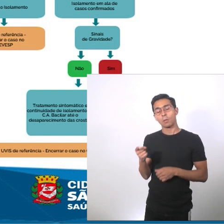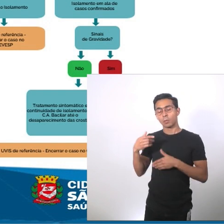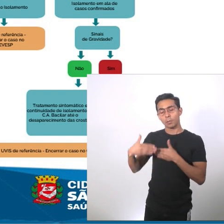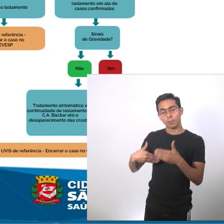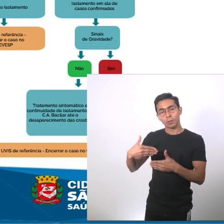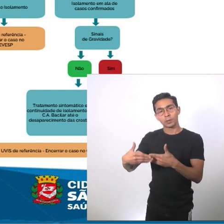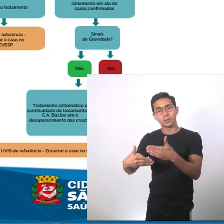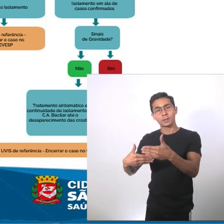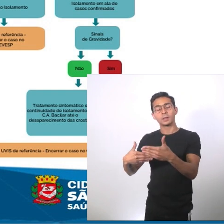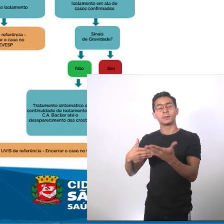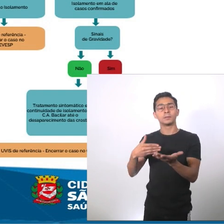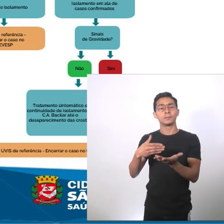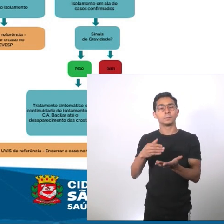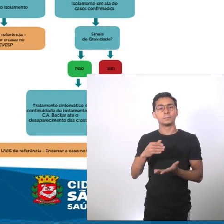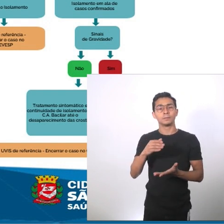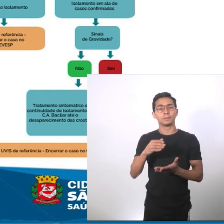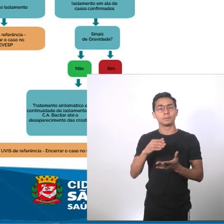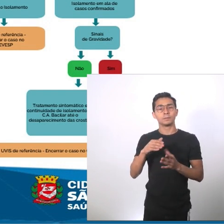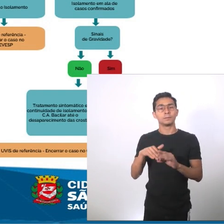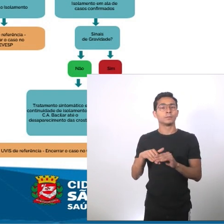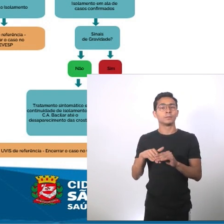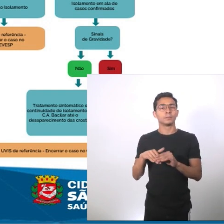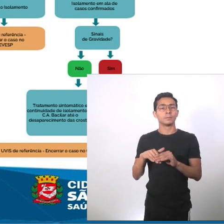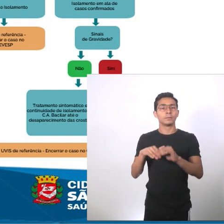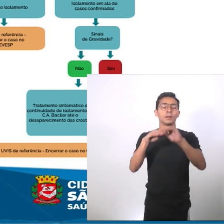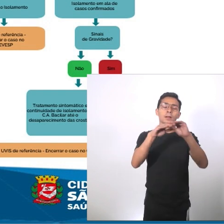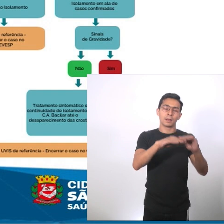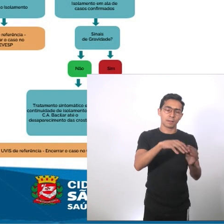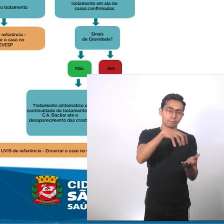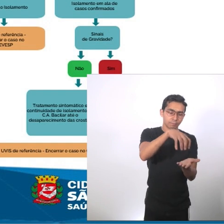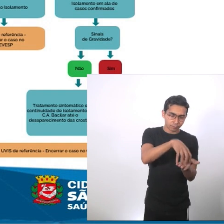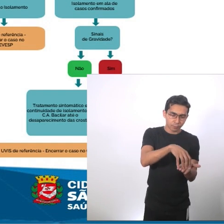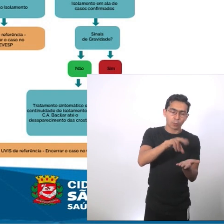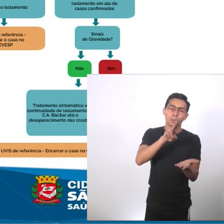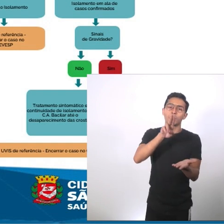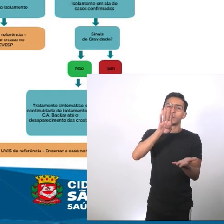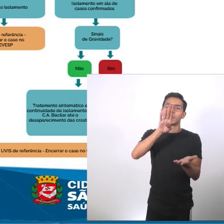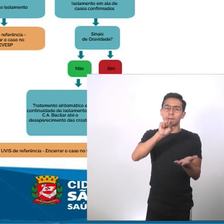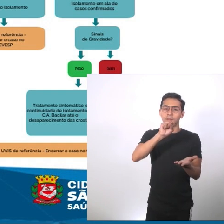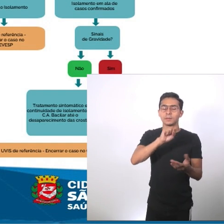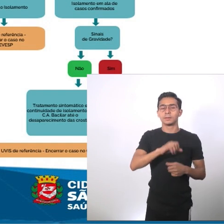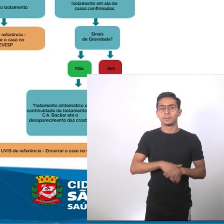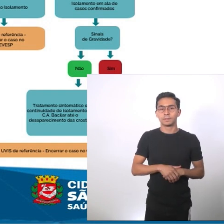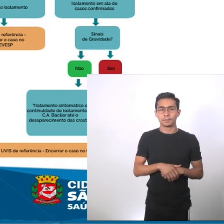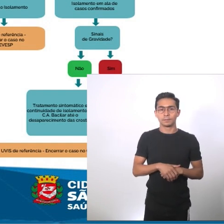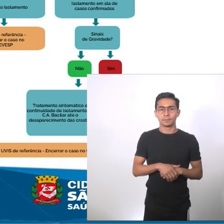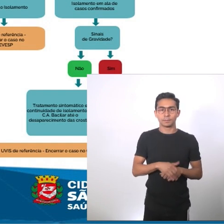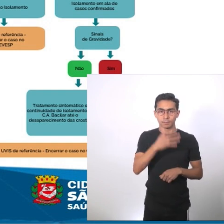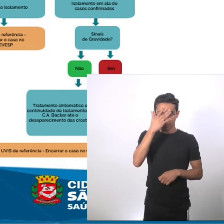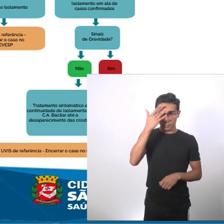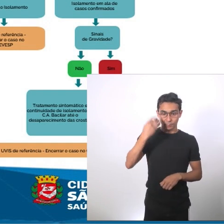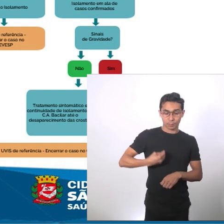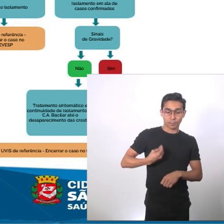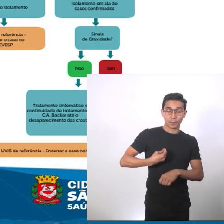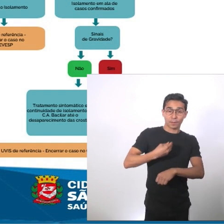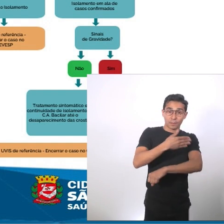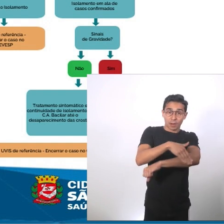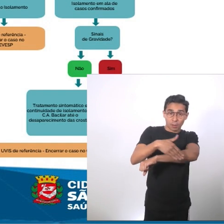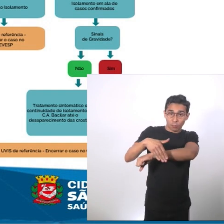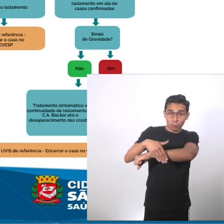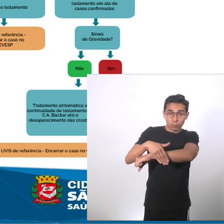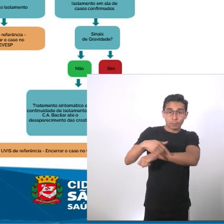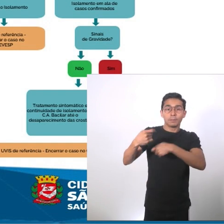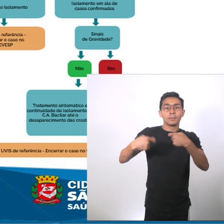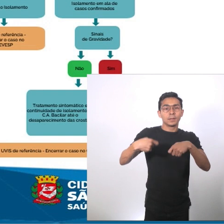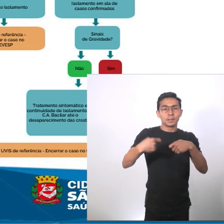direcionamento para a unidade básica e o isolamento, porque o paciente em situação de rua, ele precisa de uma atenção especial,